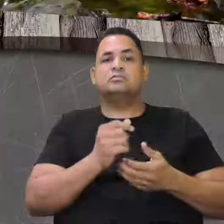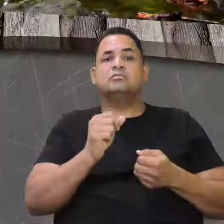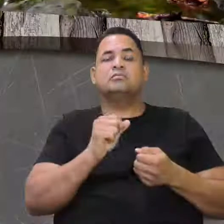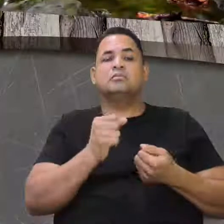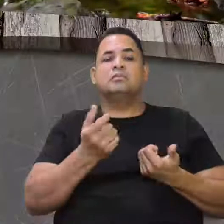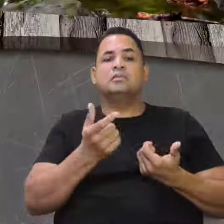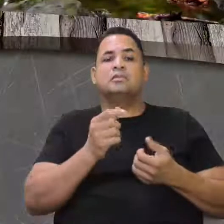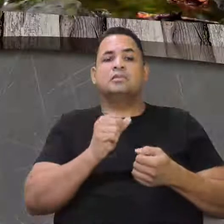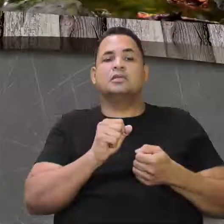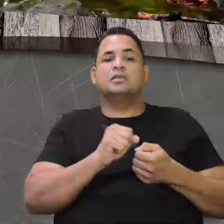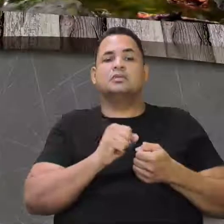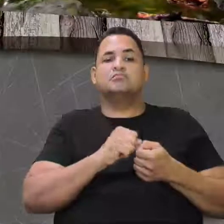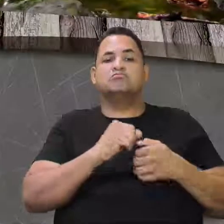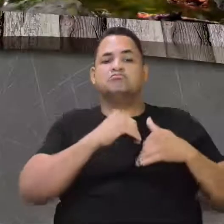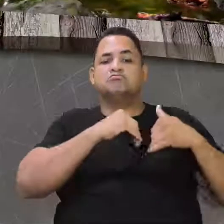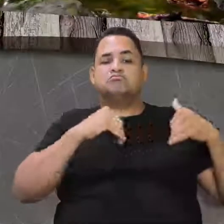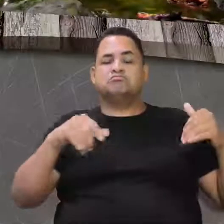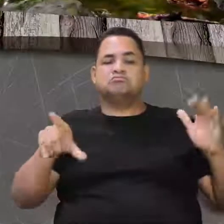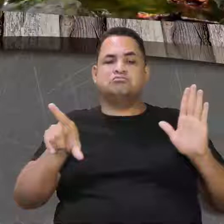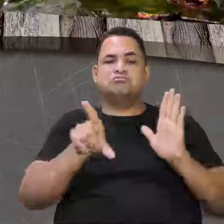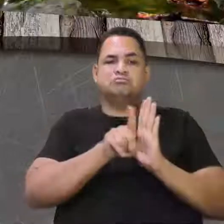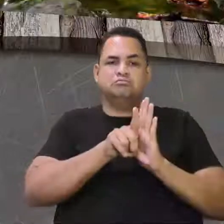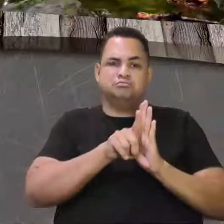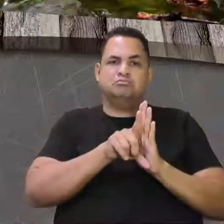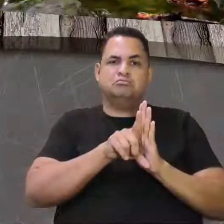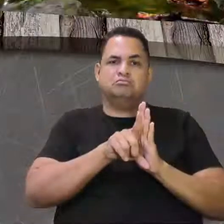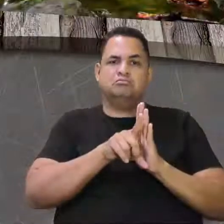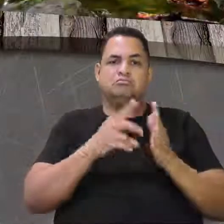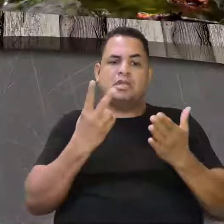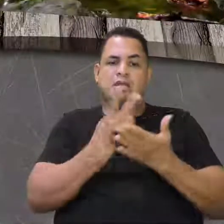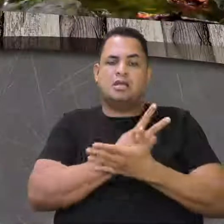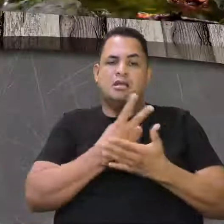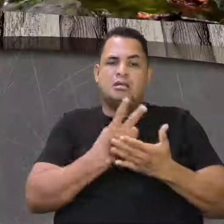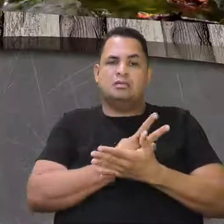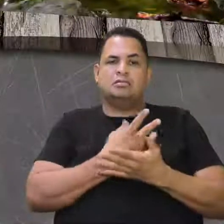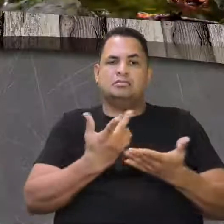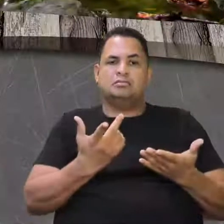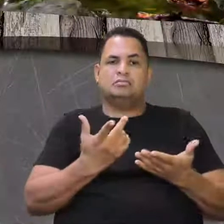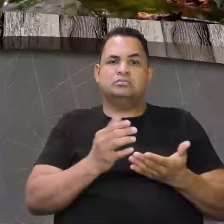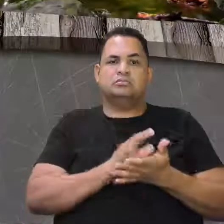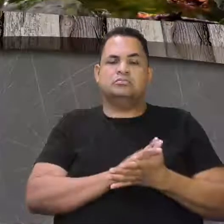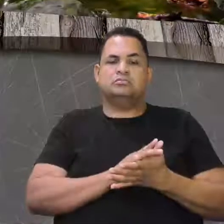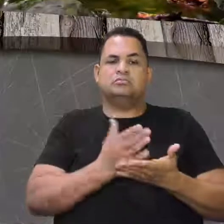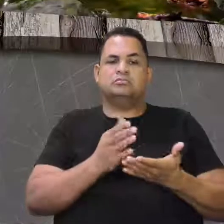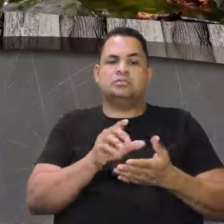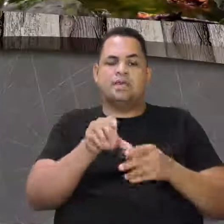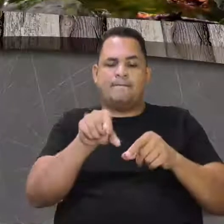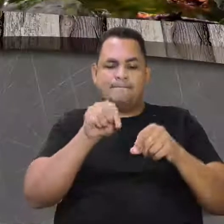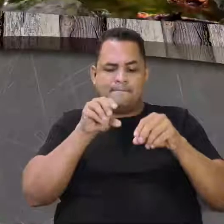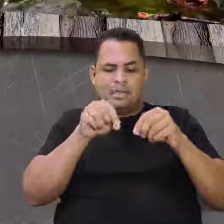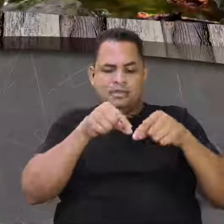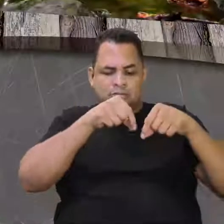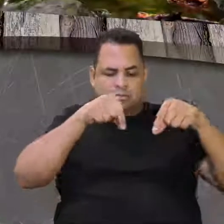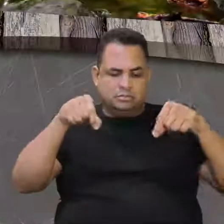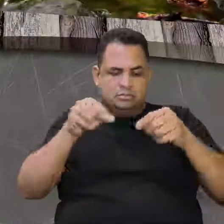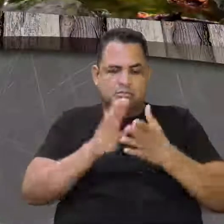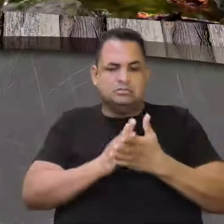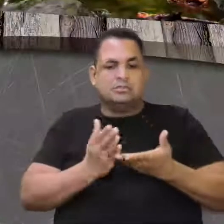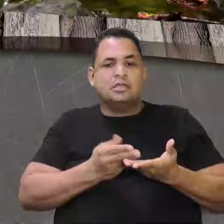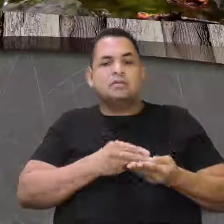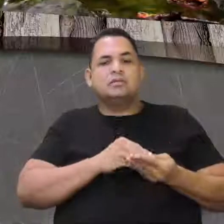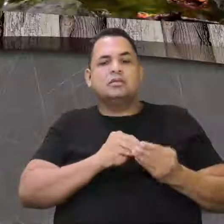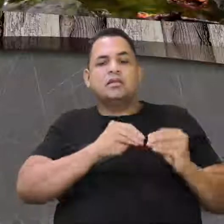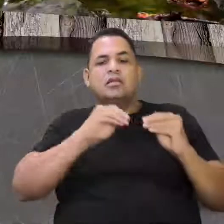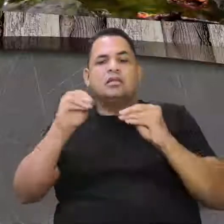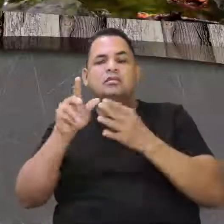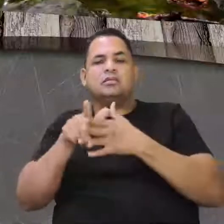fazendo um ato ilícito. Aí eles pegaram essas sementes, levaram para os seus locais,